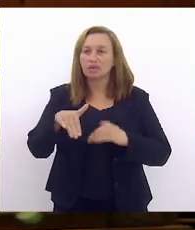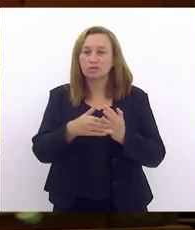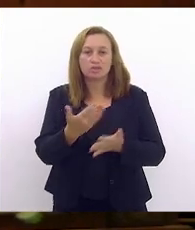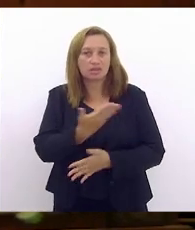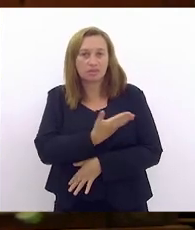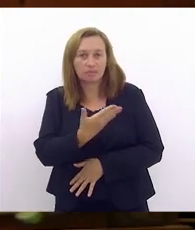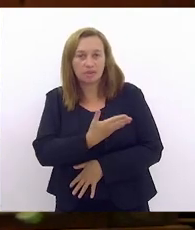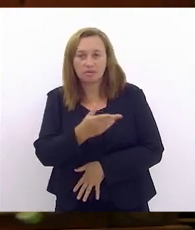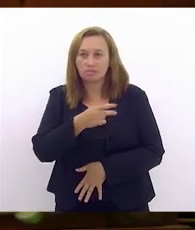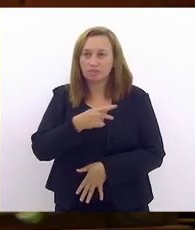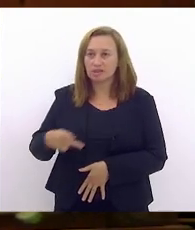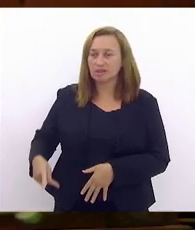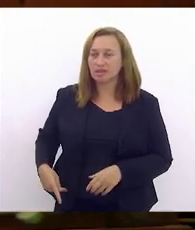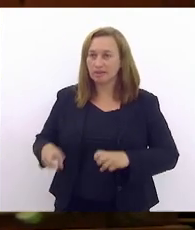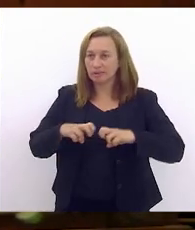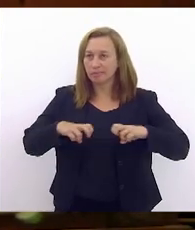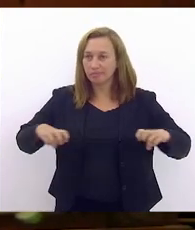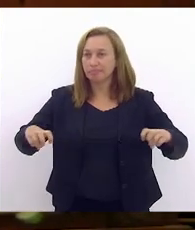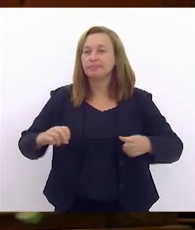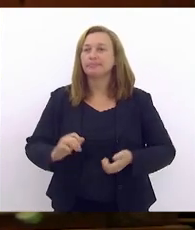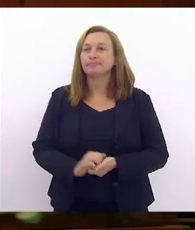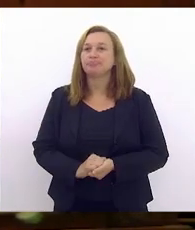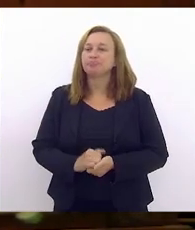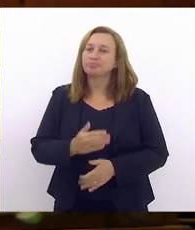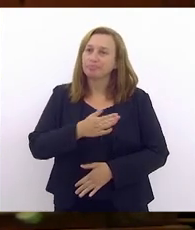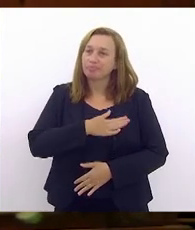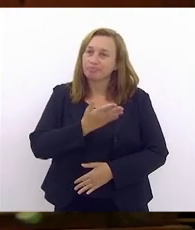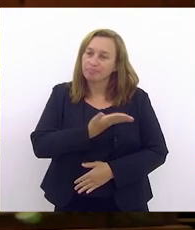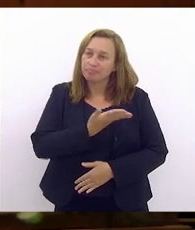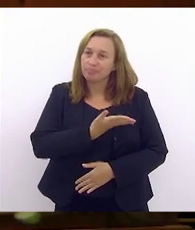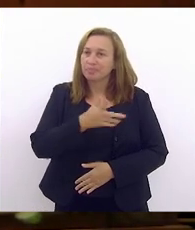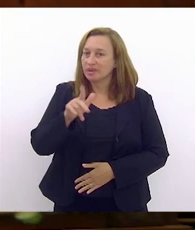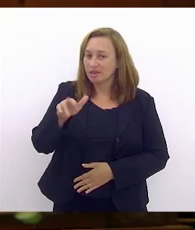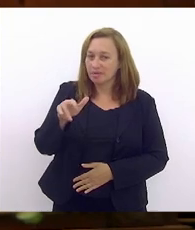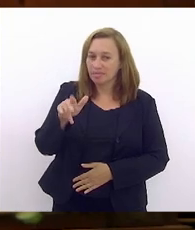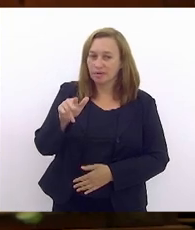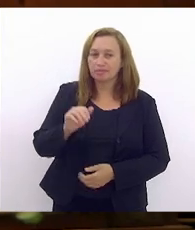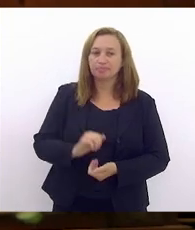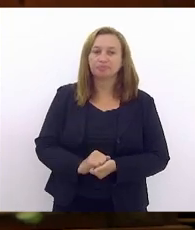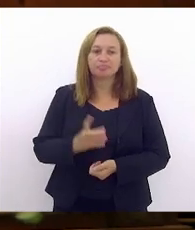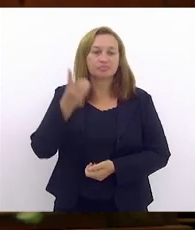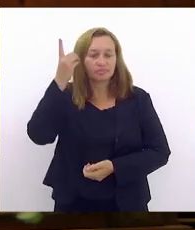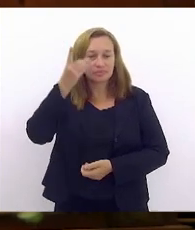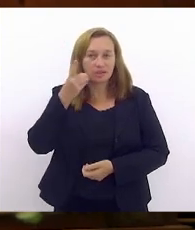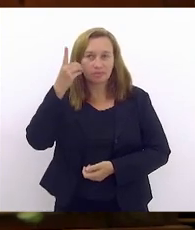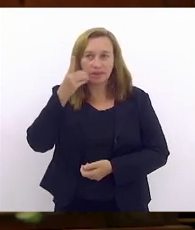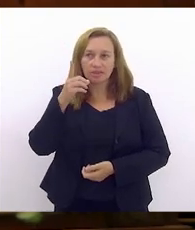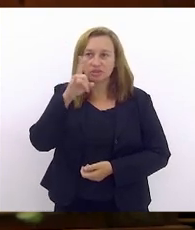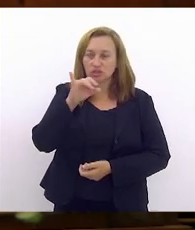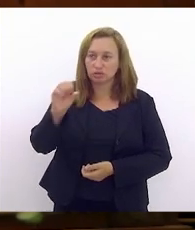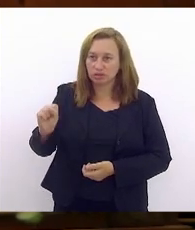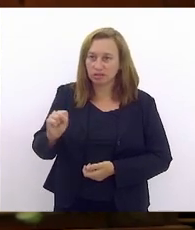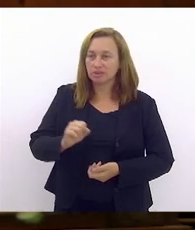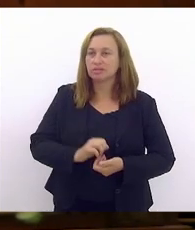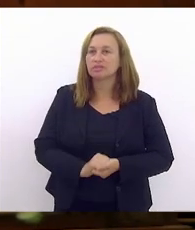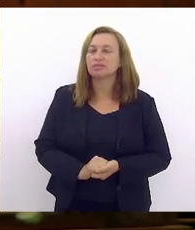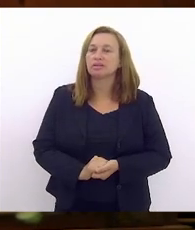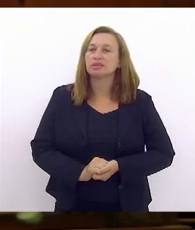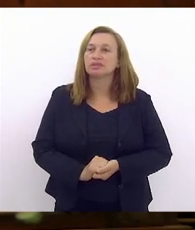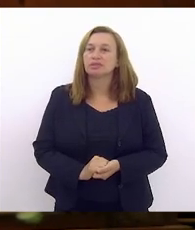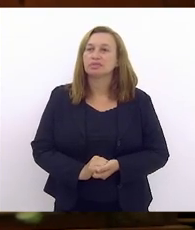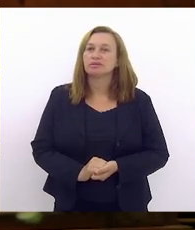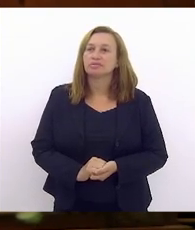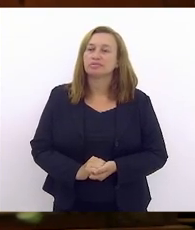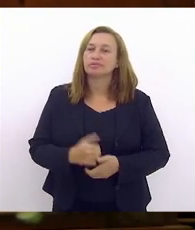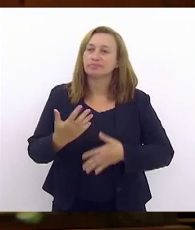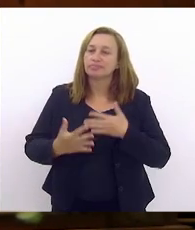acompanham a mesa, e ao meu amigo, meu irmão, o alta renda, o deputado Dionísio Lins, por me agraciar com